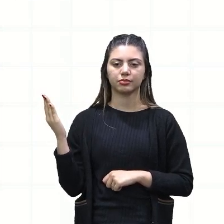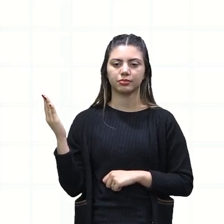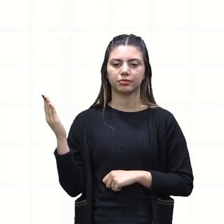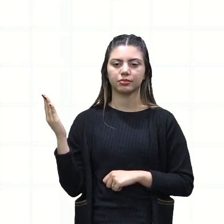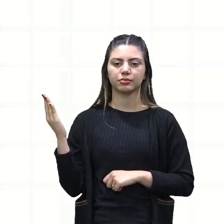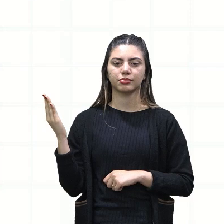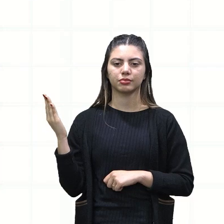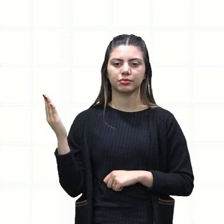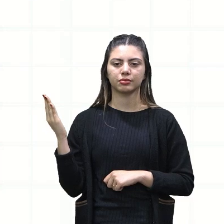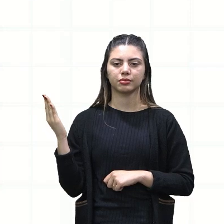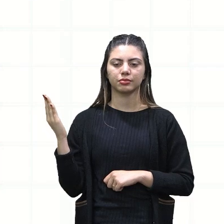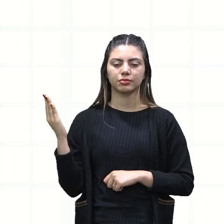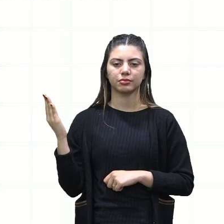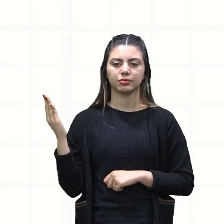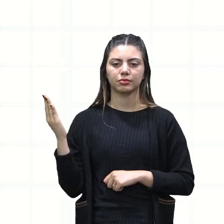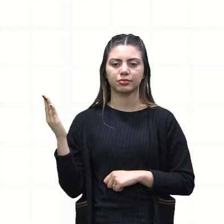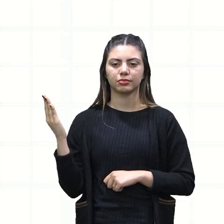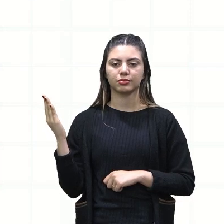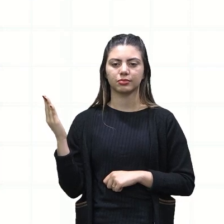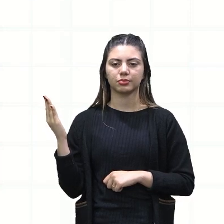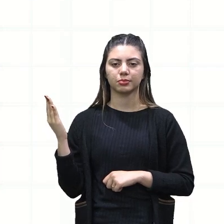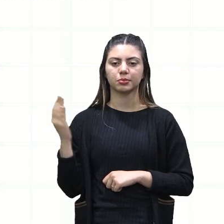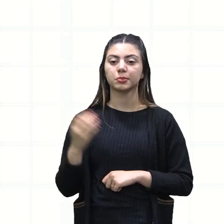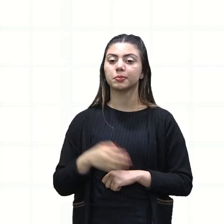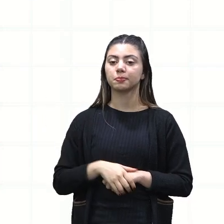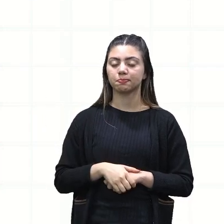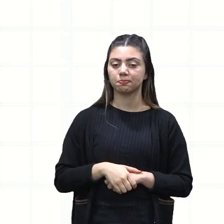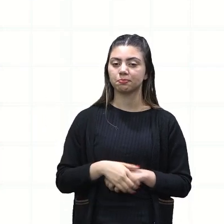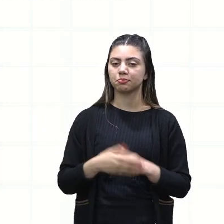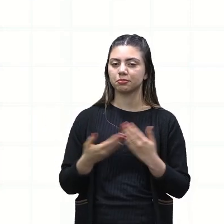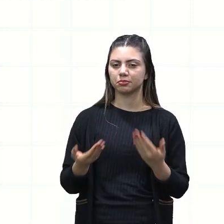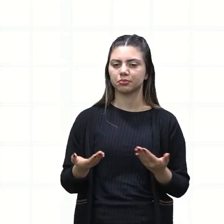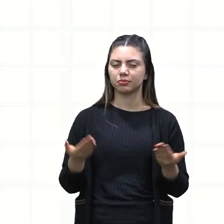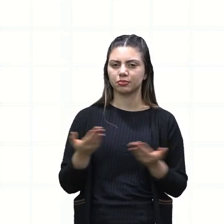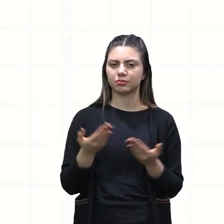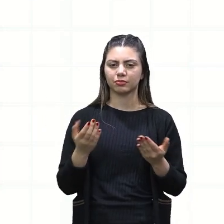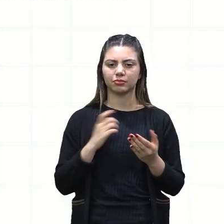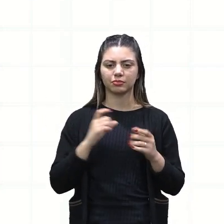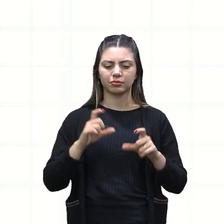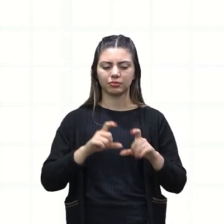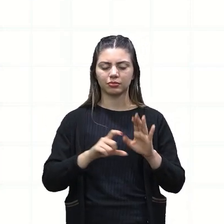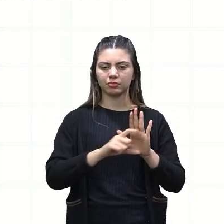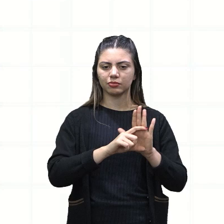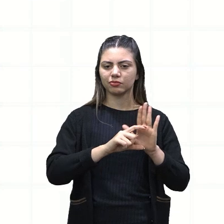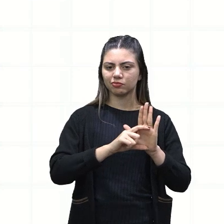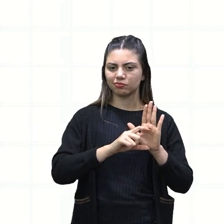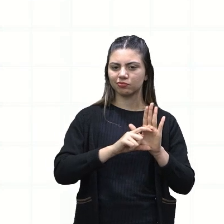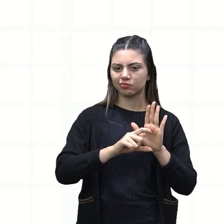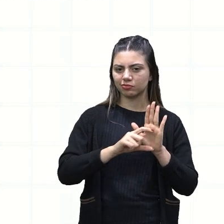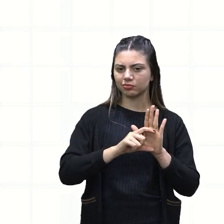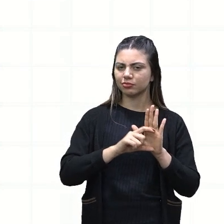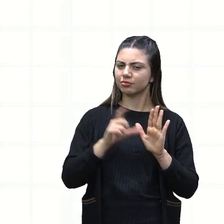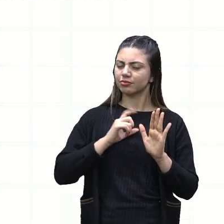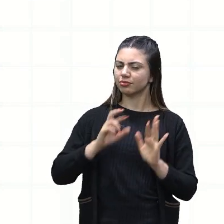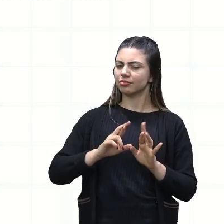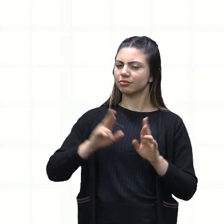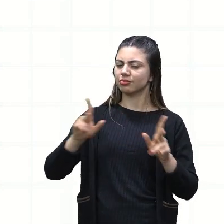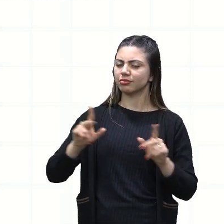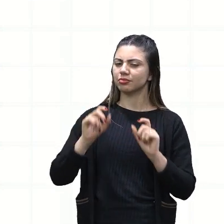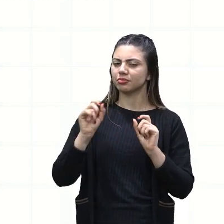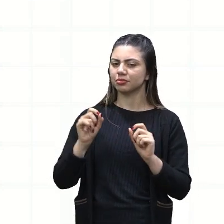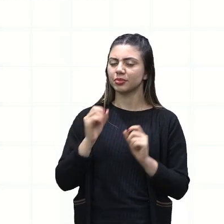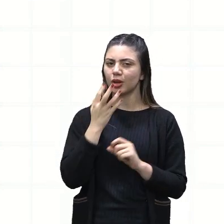societal norms. E aqui esse trecho tem uma coisa diferente, não é? Olha só, a